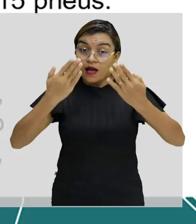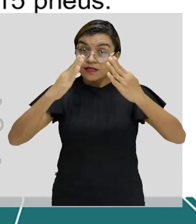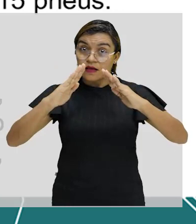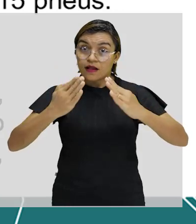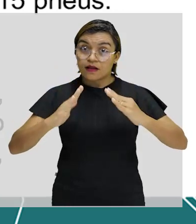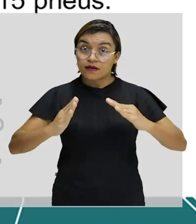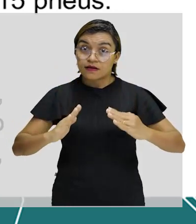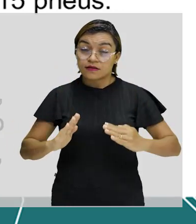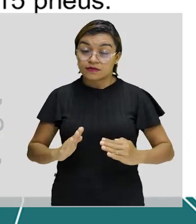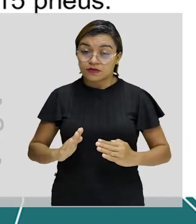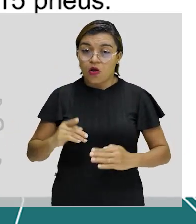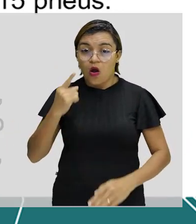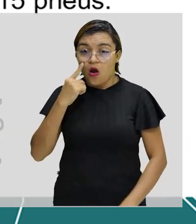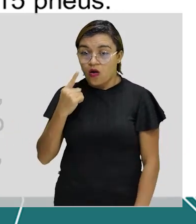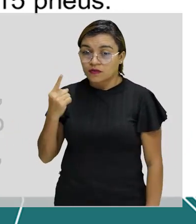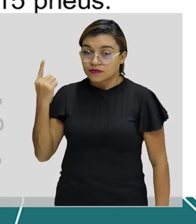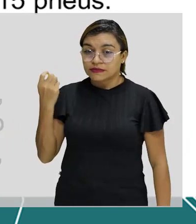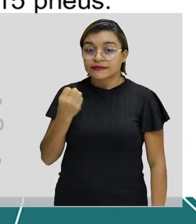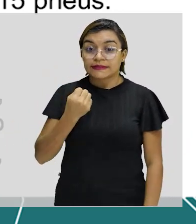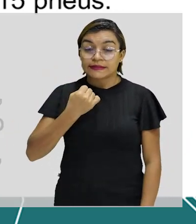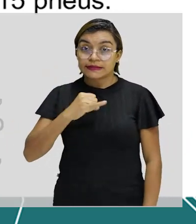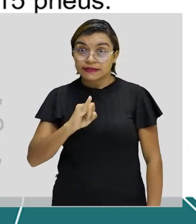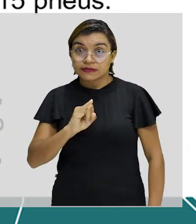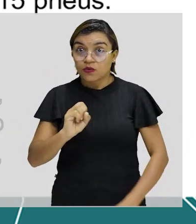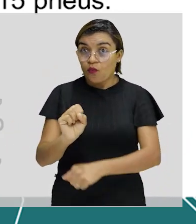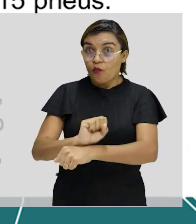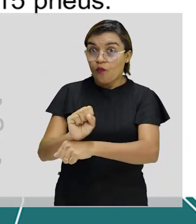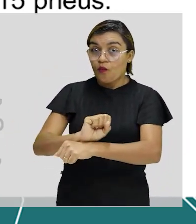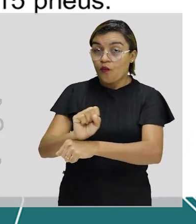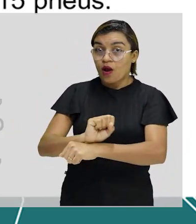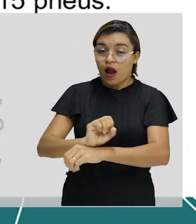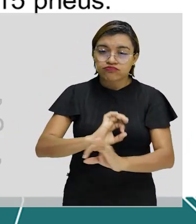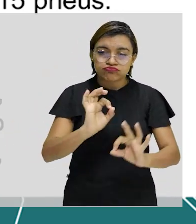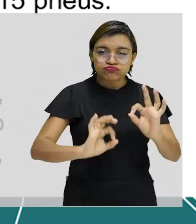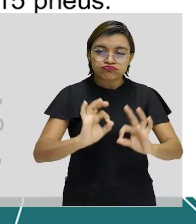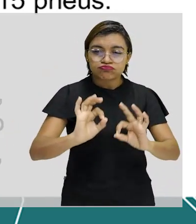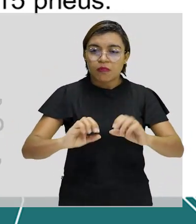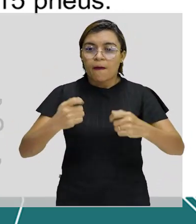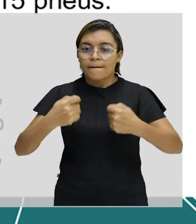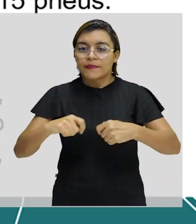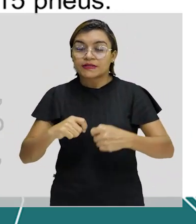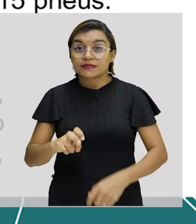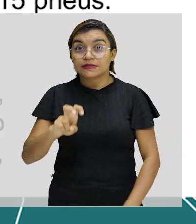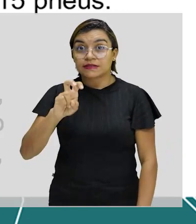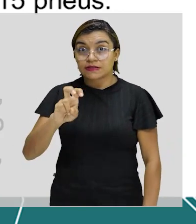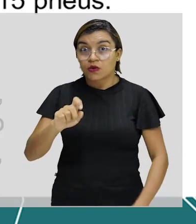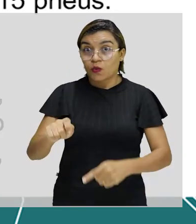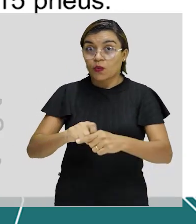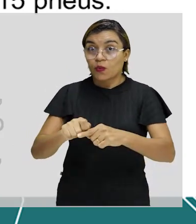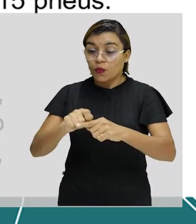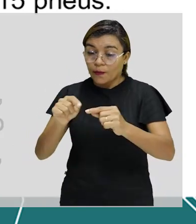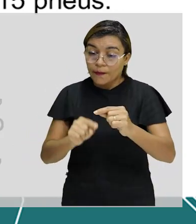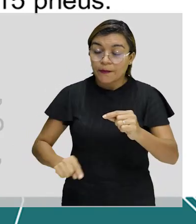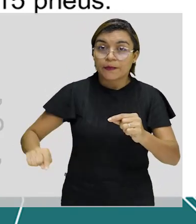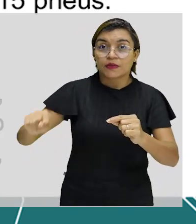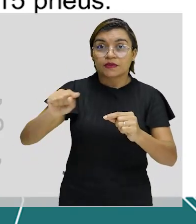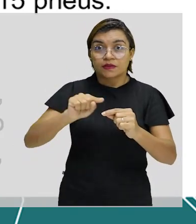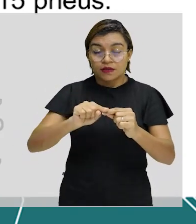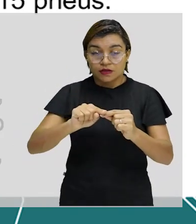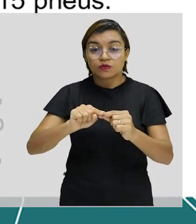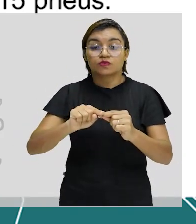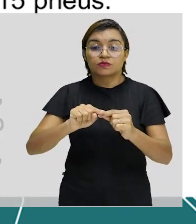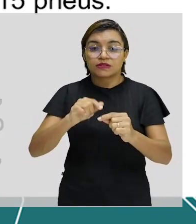situação. Se para montar um carro são necessários 5 pneus, ou seja, 4